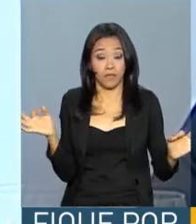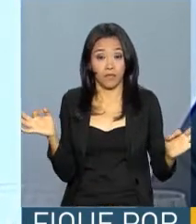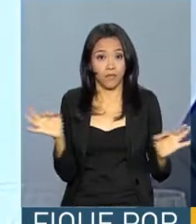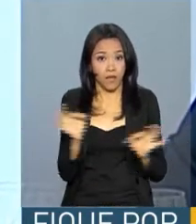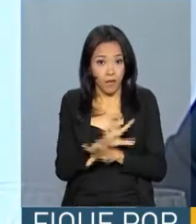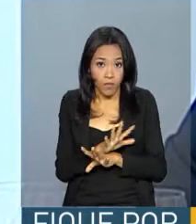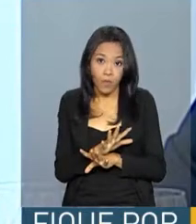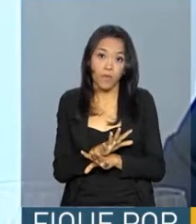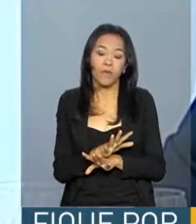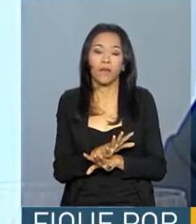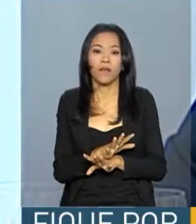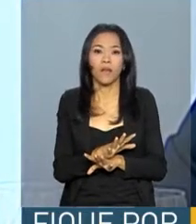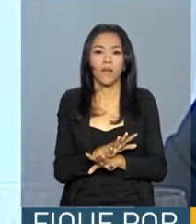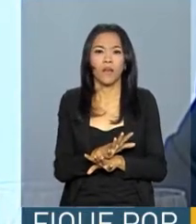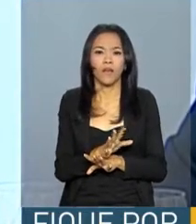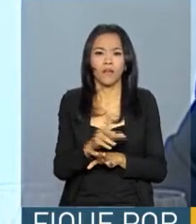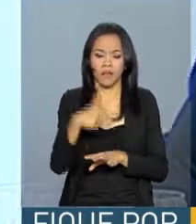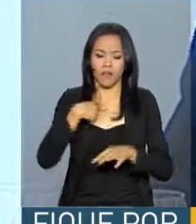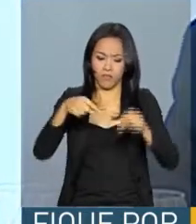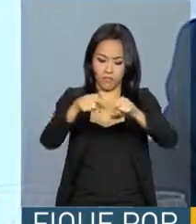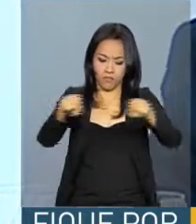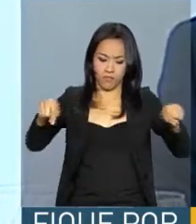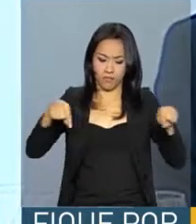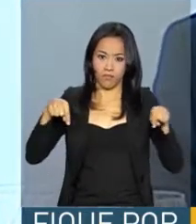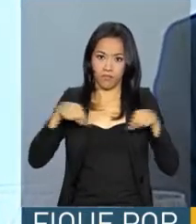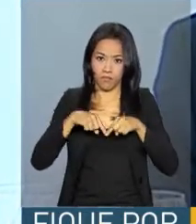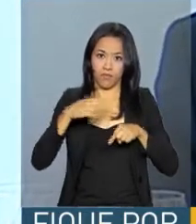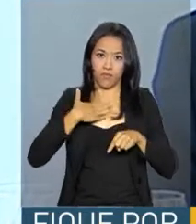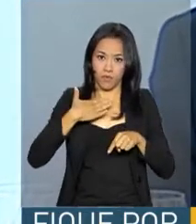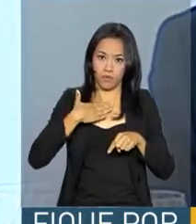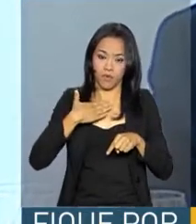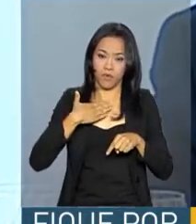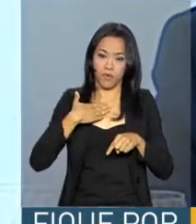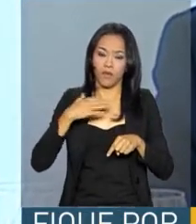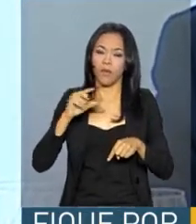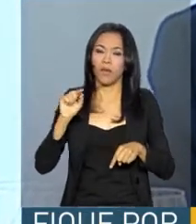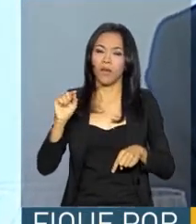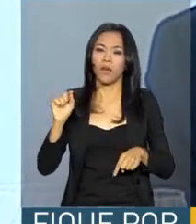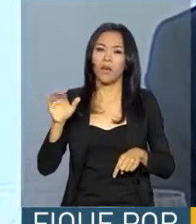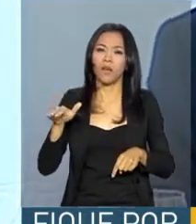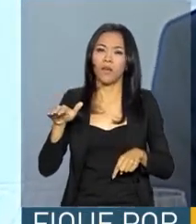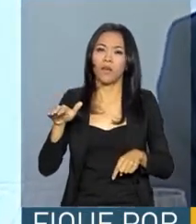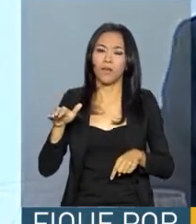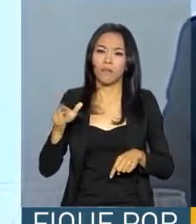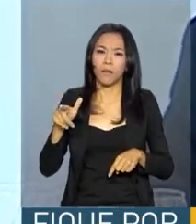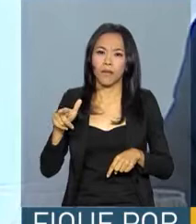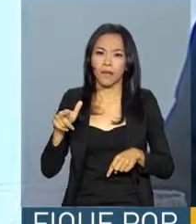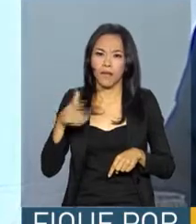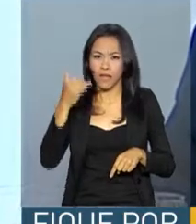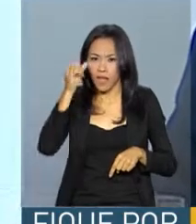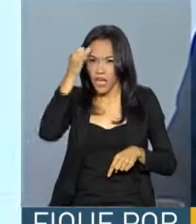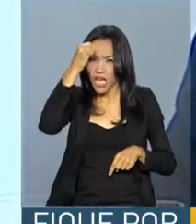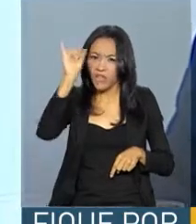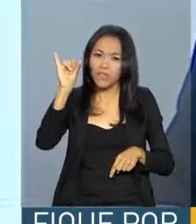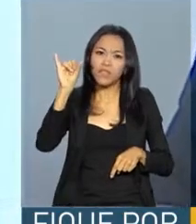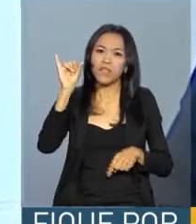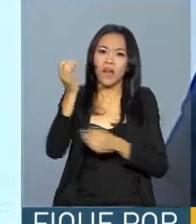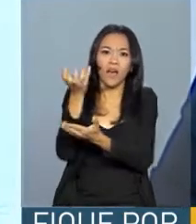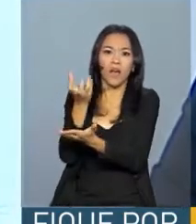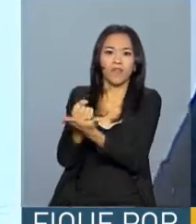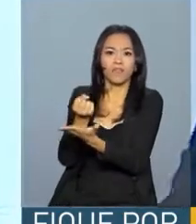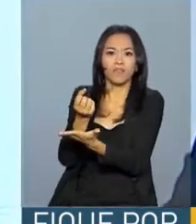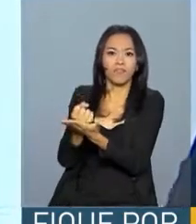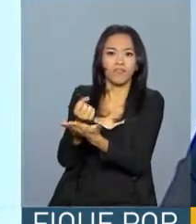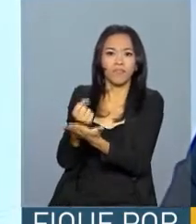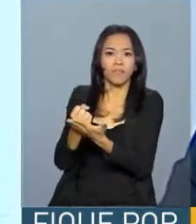instalando lá no meu gabinete, lá, como é que é? Para impedir gravação, né? Aparelhos para